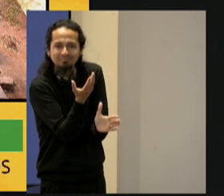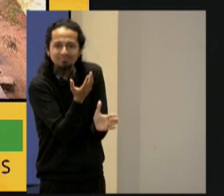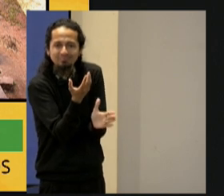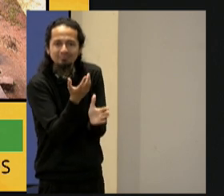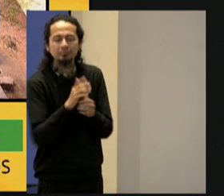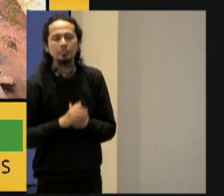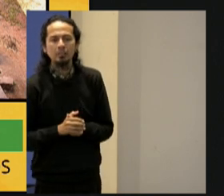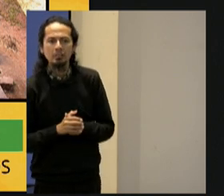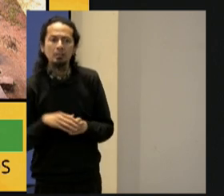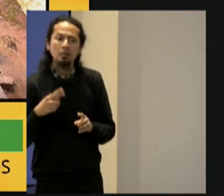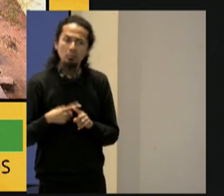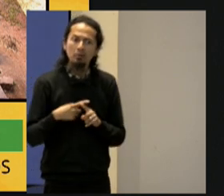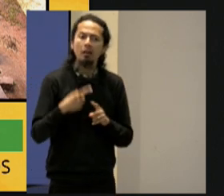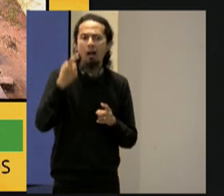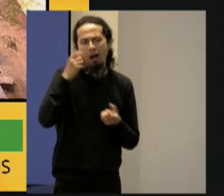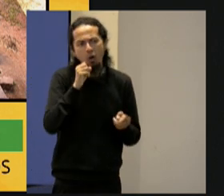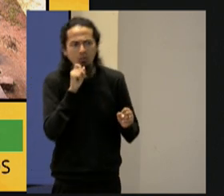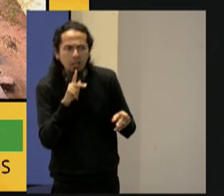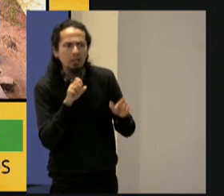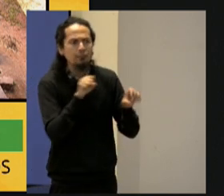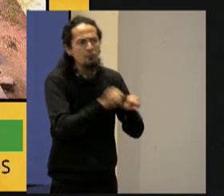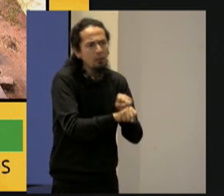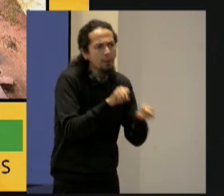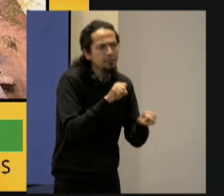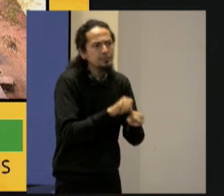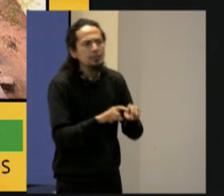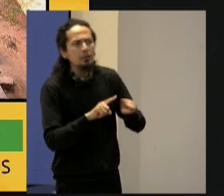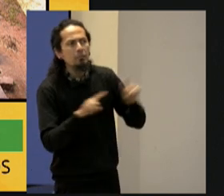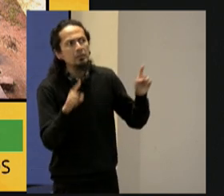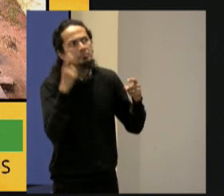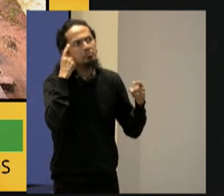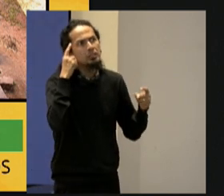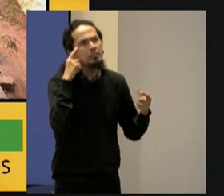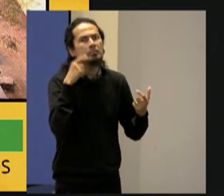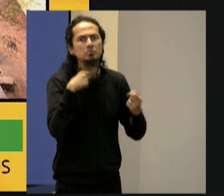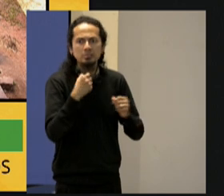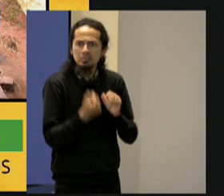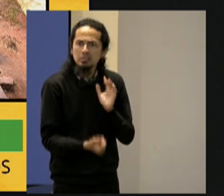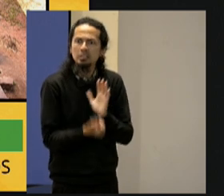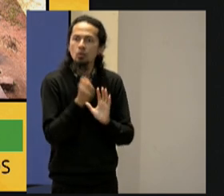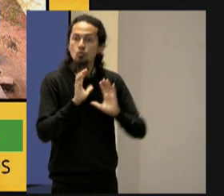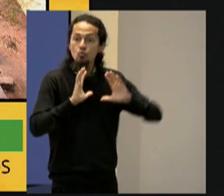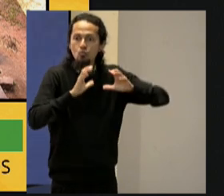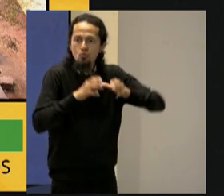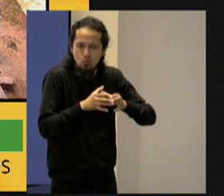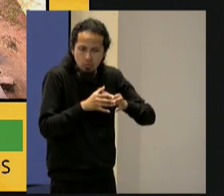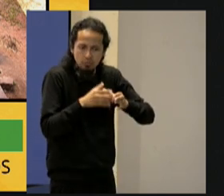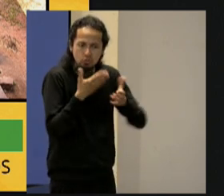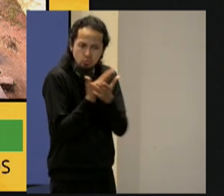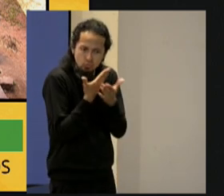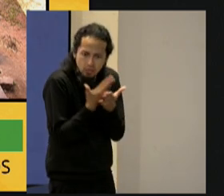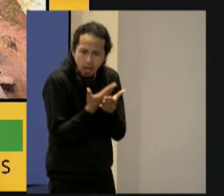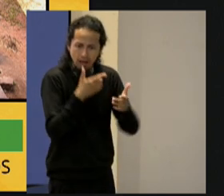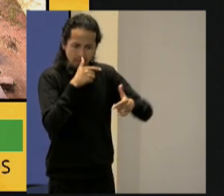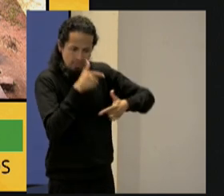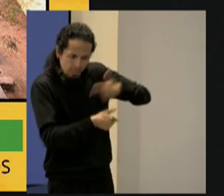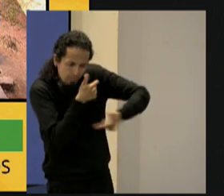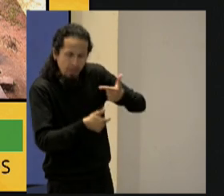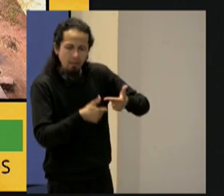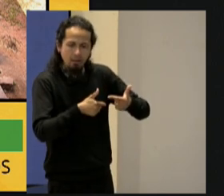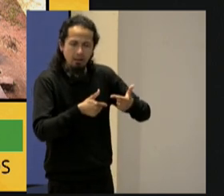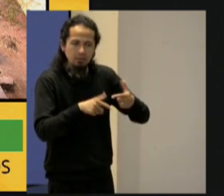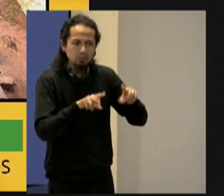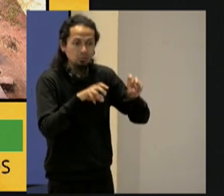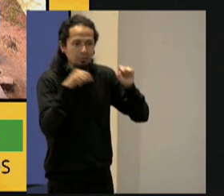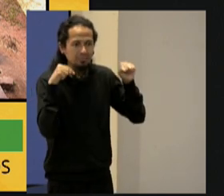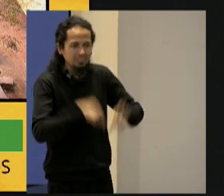nossa escola também. Então, era necessário, é fundamental a gente criar um grupo de trabalho. Então, era um grupo de estudo e trabalho. Esse grupo,